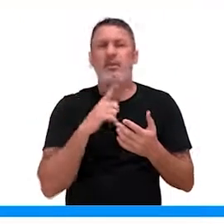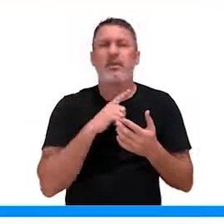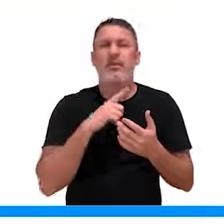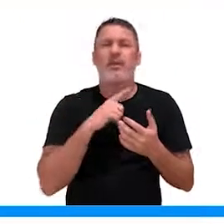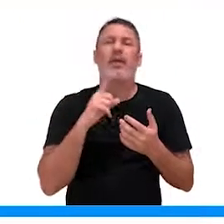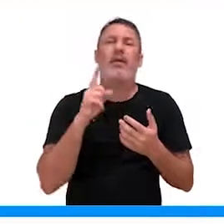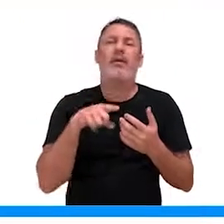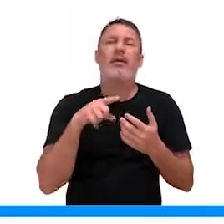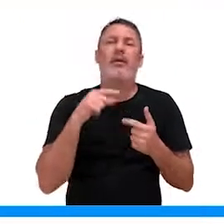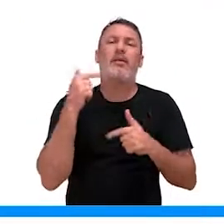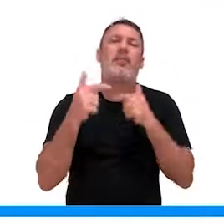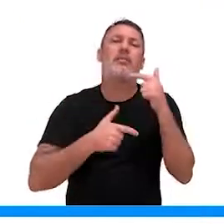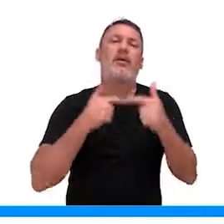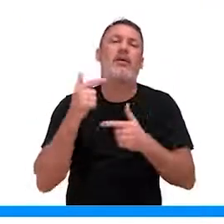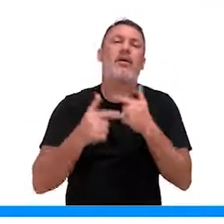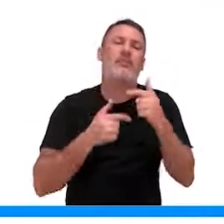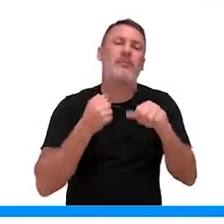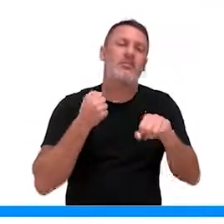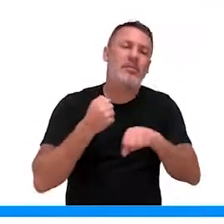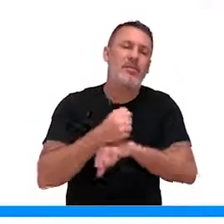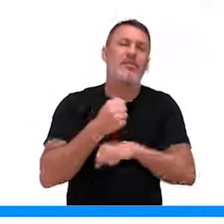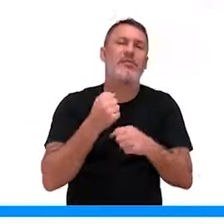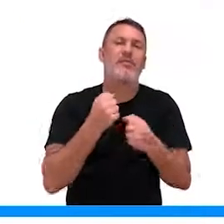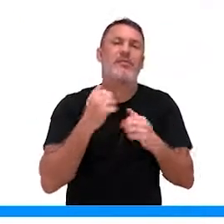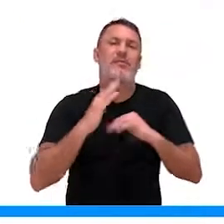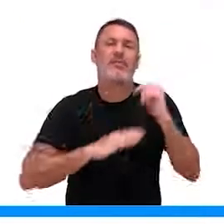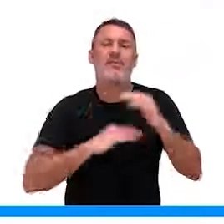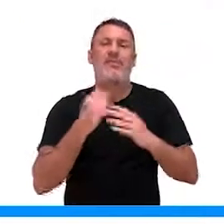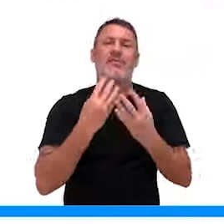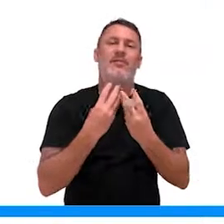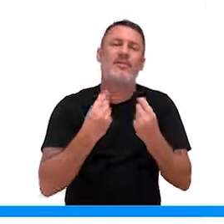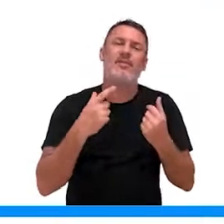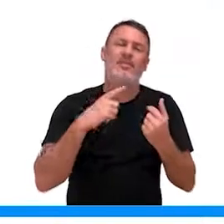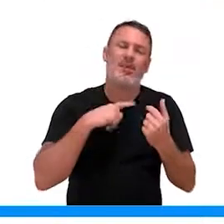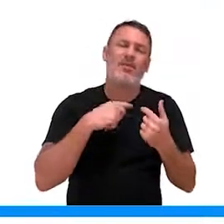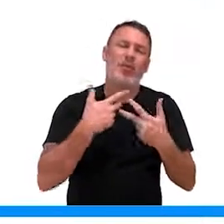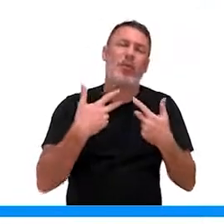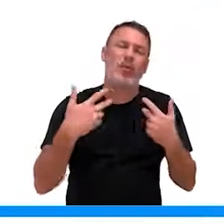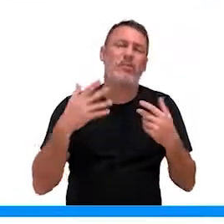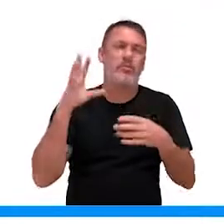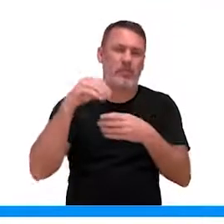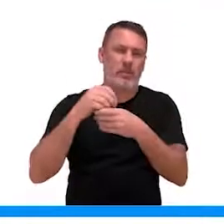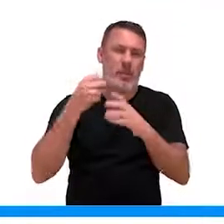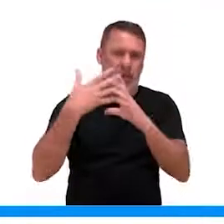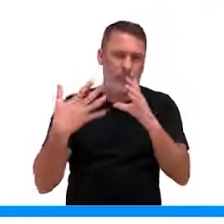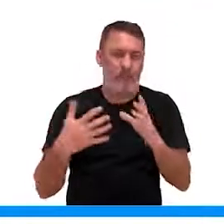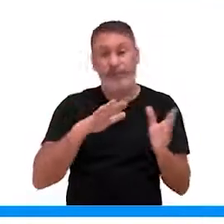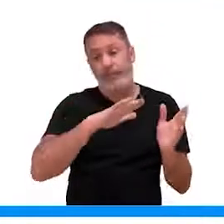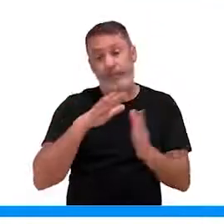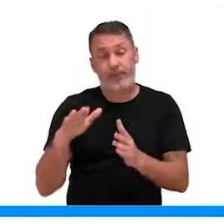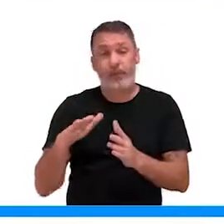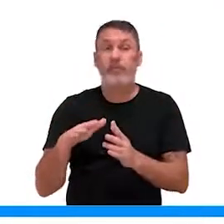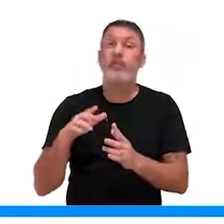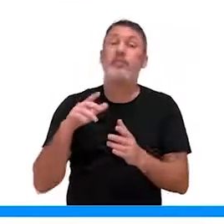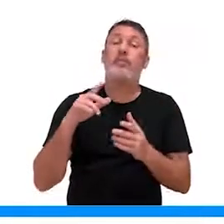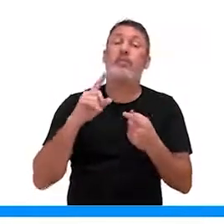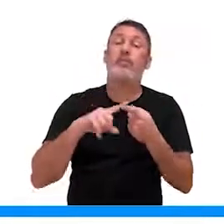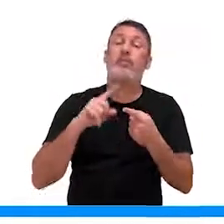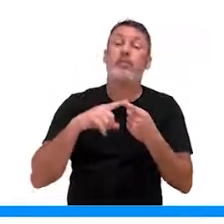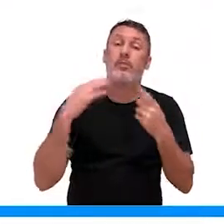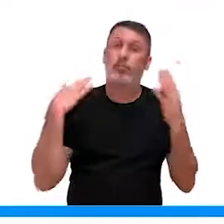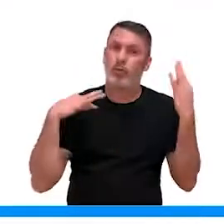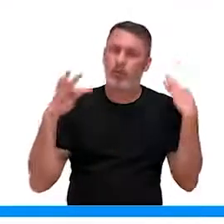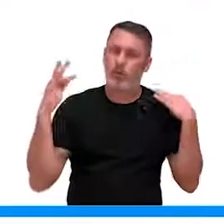obra qualificada, tudo bem? Dentre várias outras características. Então, em suma, destaque turístico, tudo